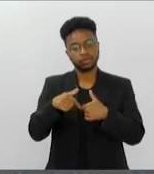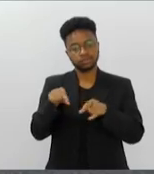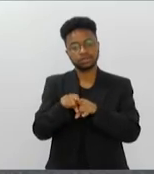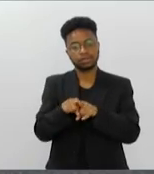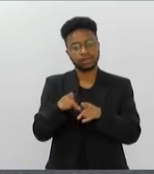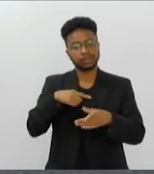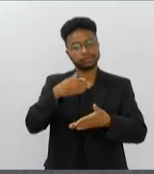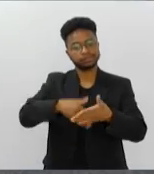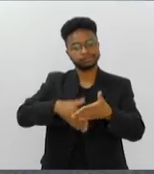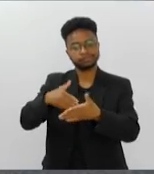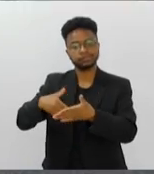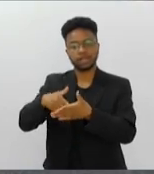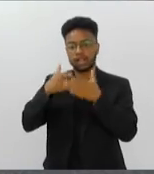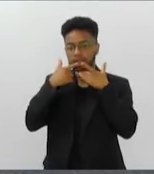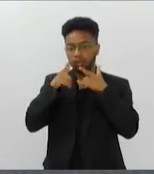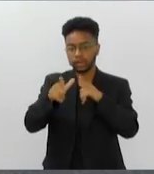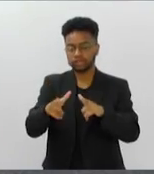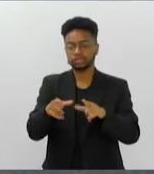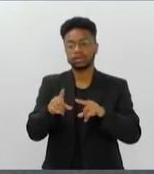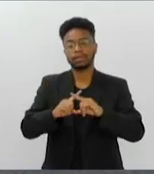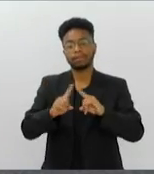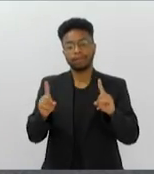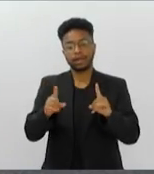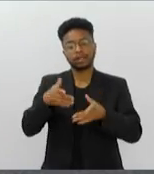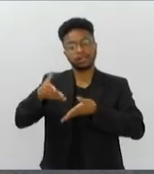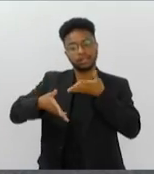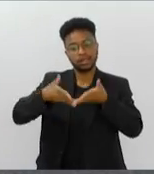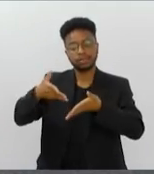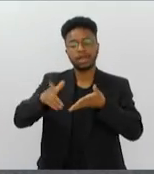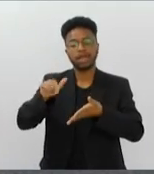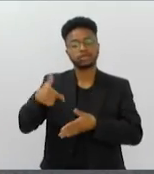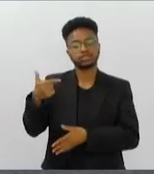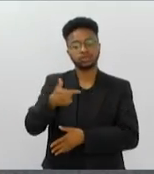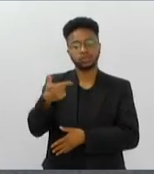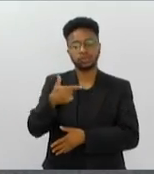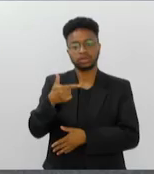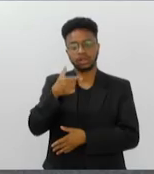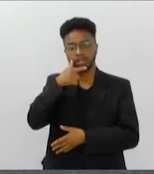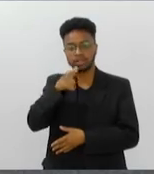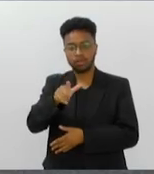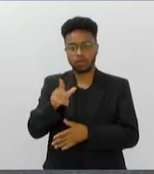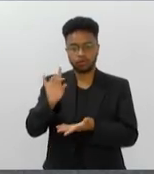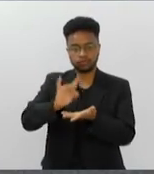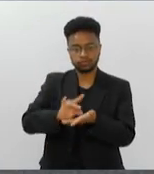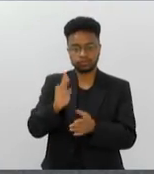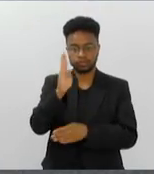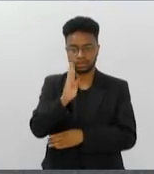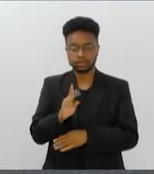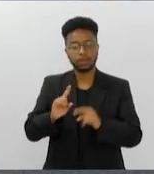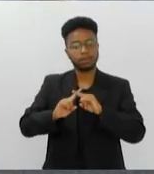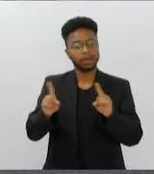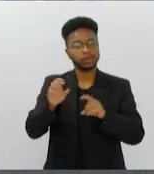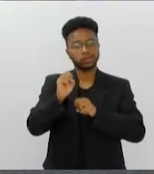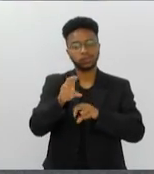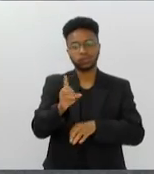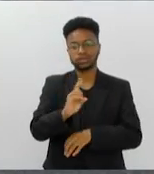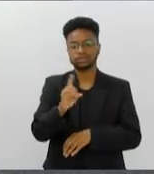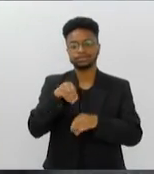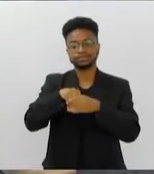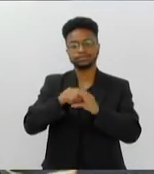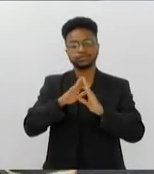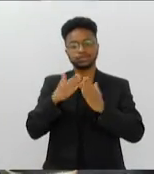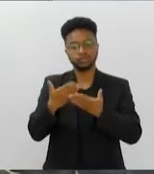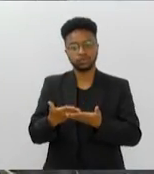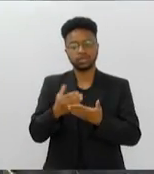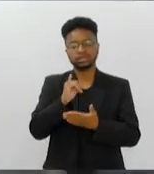barreiras linguísticas, né? Embora a Libra seja o segundo idioma oficial do Brasil, ele não é ensinado nas escolas para as